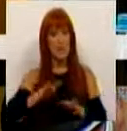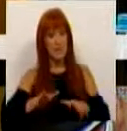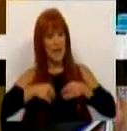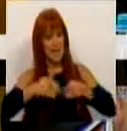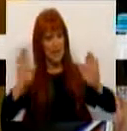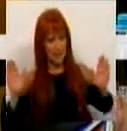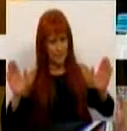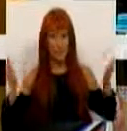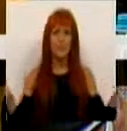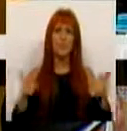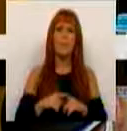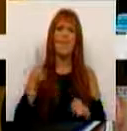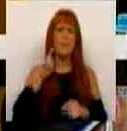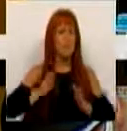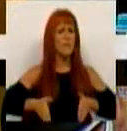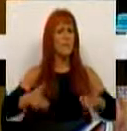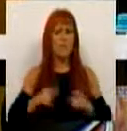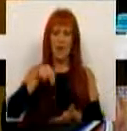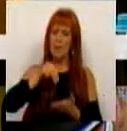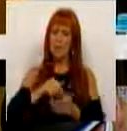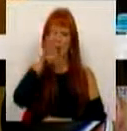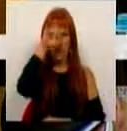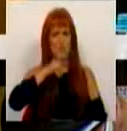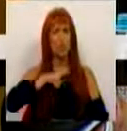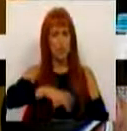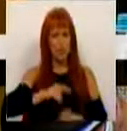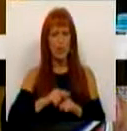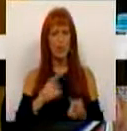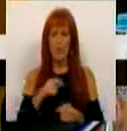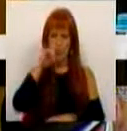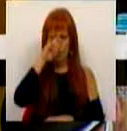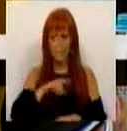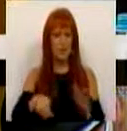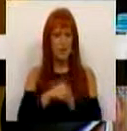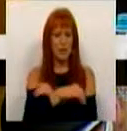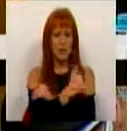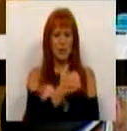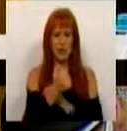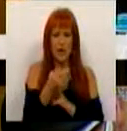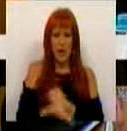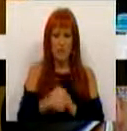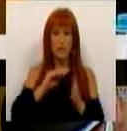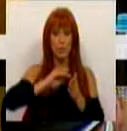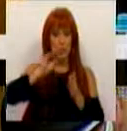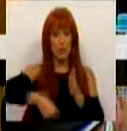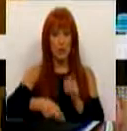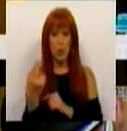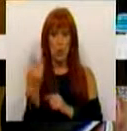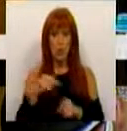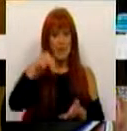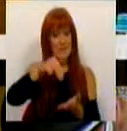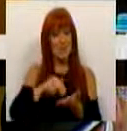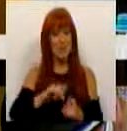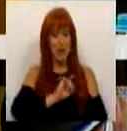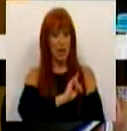aceitá-las. Valeram a pena a posição do Governo português ao invocar o artigo 259 do Tratado da União, posição